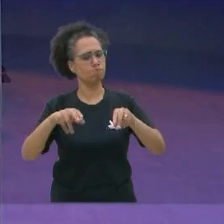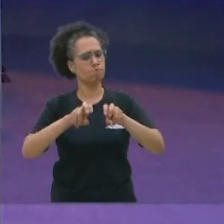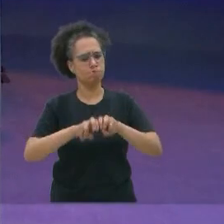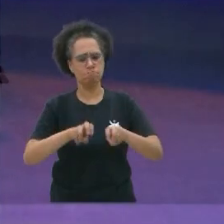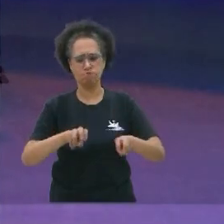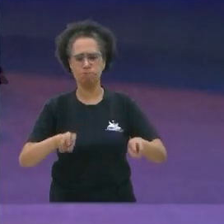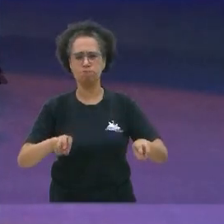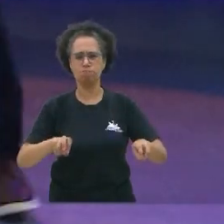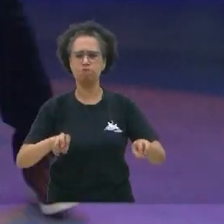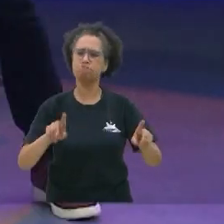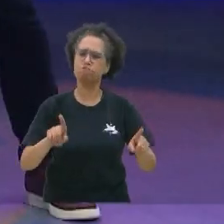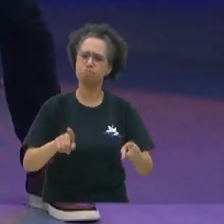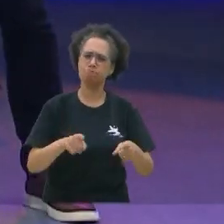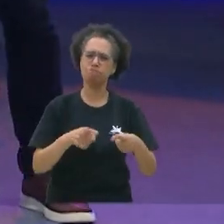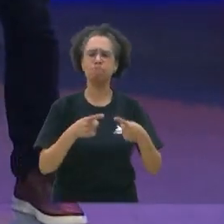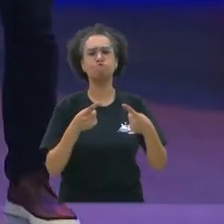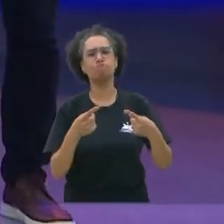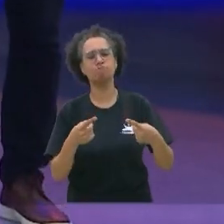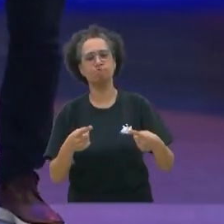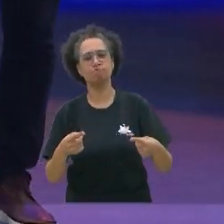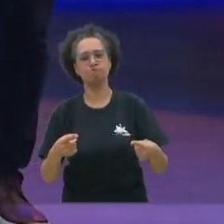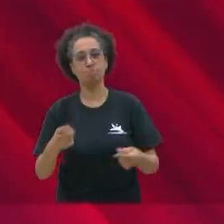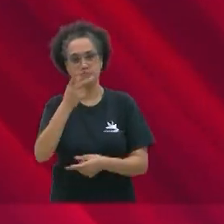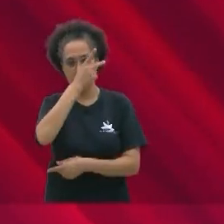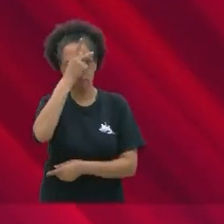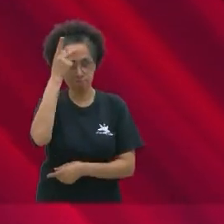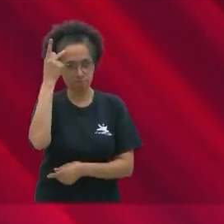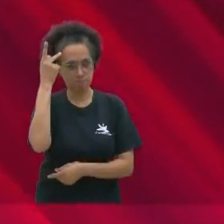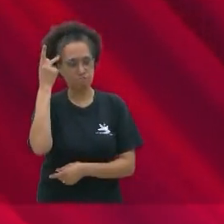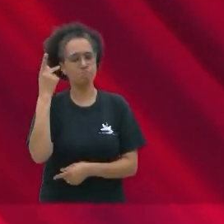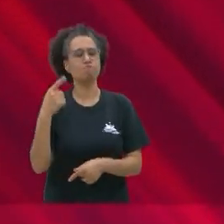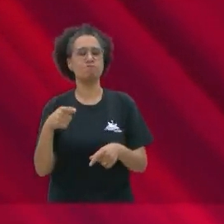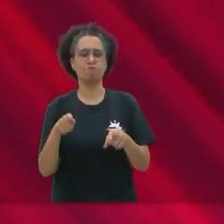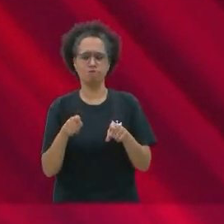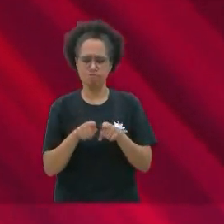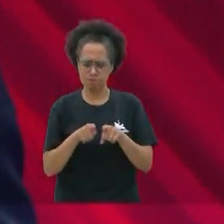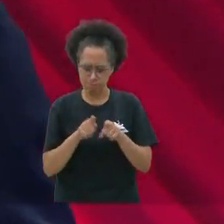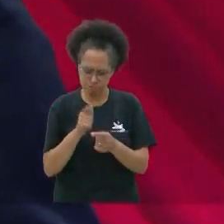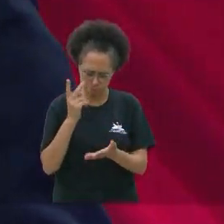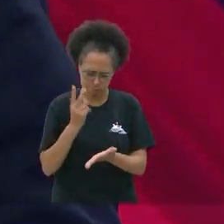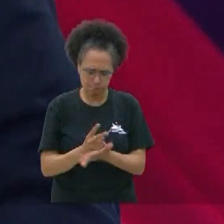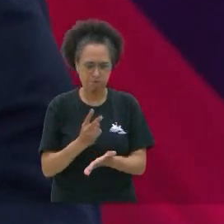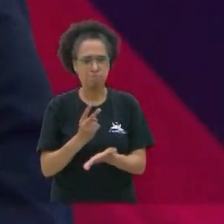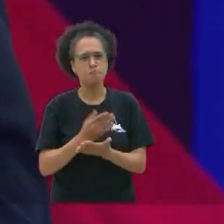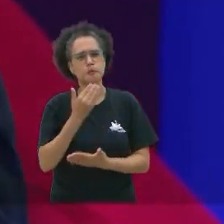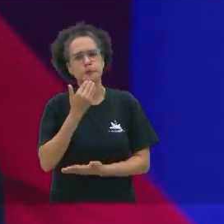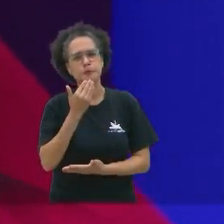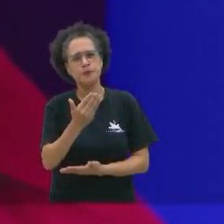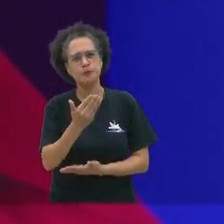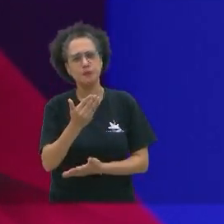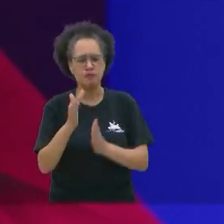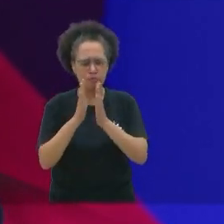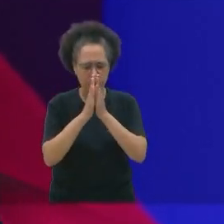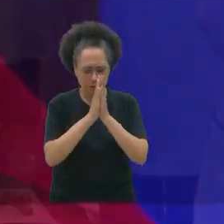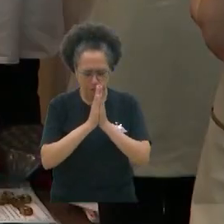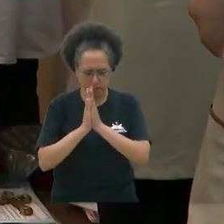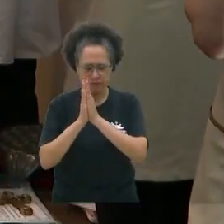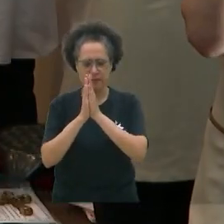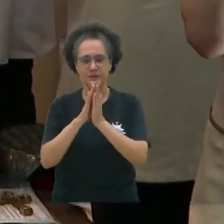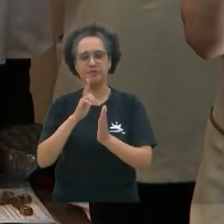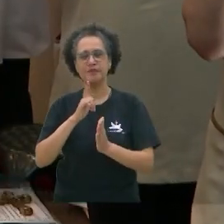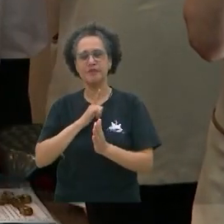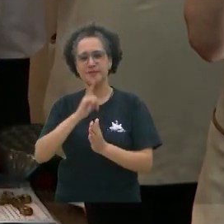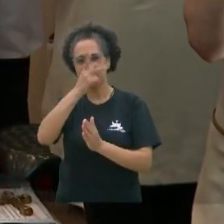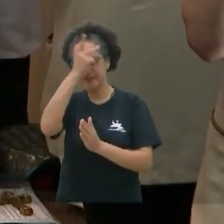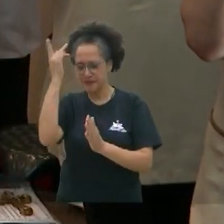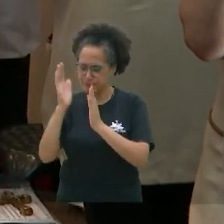vamos cantando, e você de casa pode continuar fazendo o seu pedido de oração. As nossas intercessoras estão